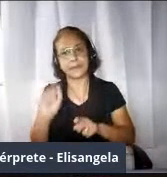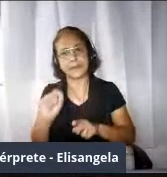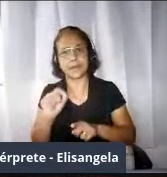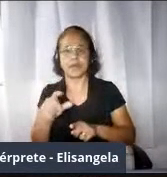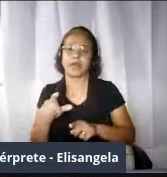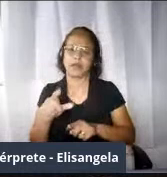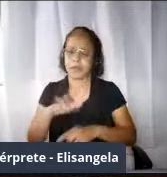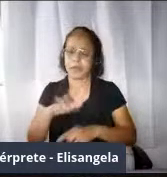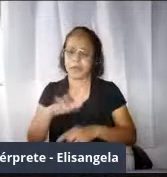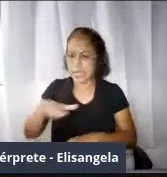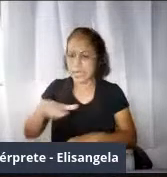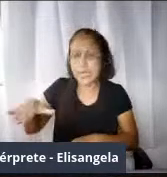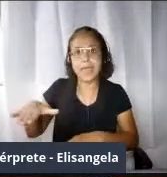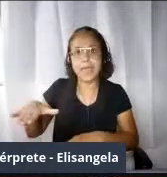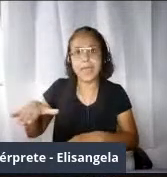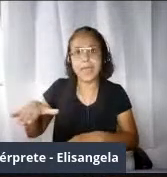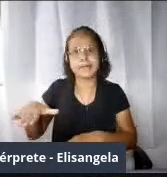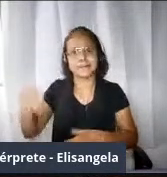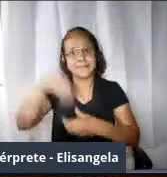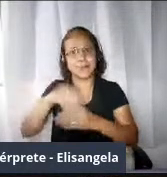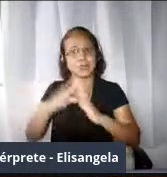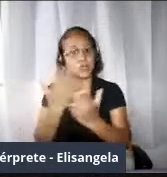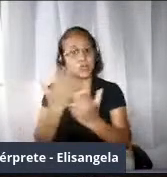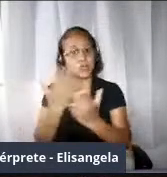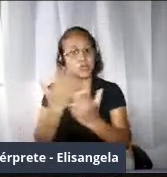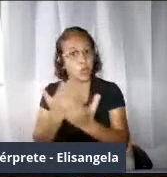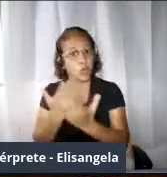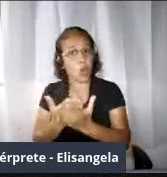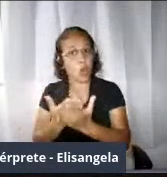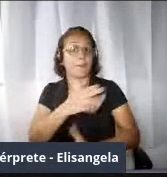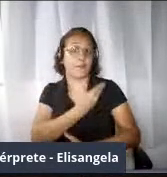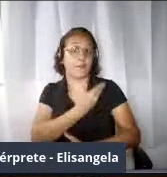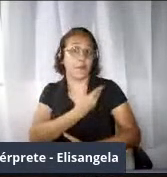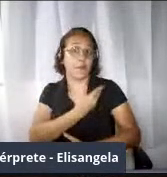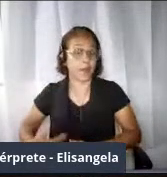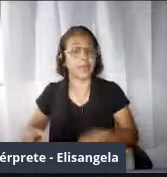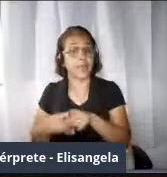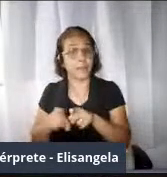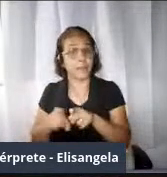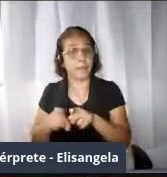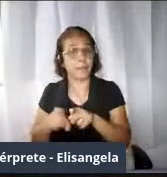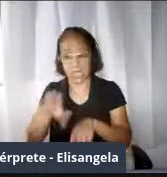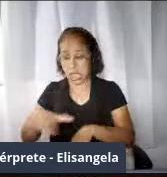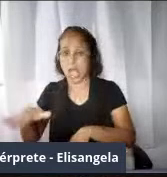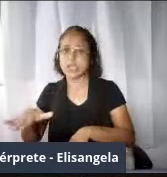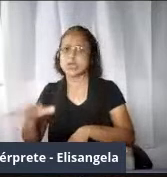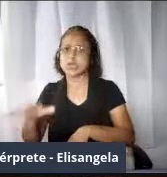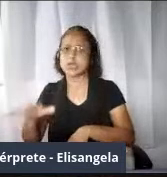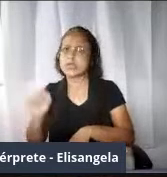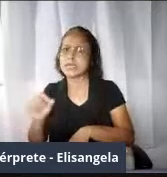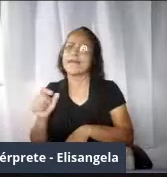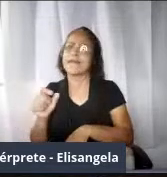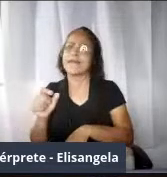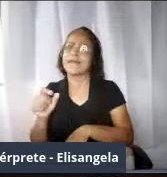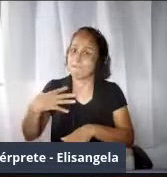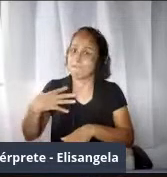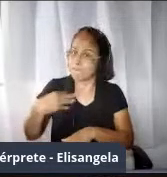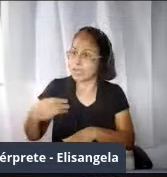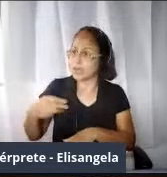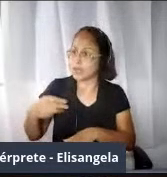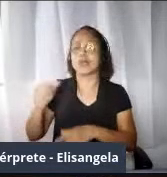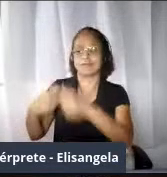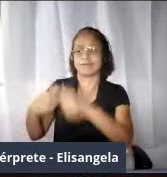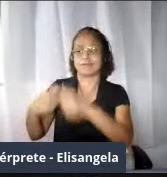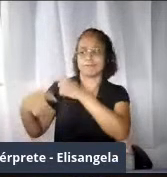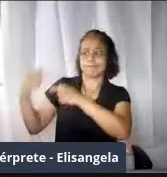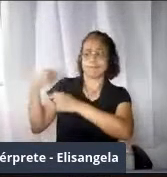escolas públicas, inclusive crianças que têm uma relação próxima com a escravidão, né, filhos de escravizadas ou escravizados. Não, eles